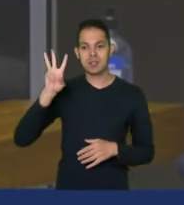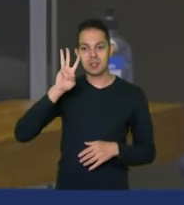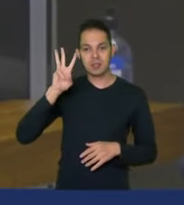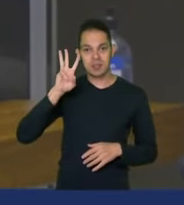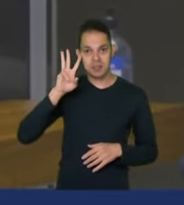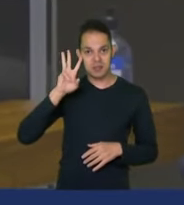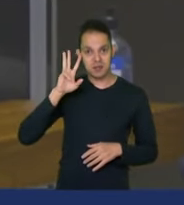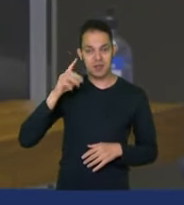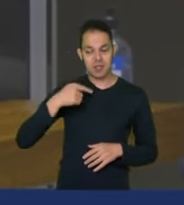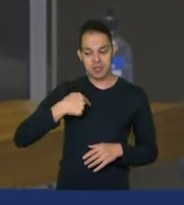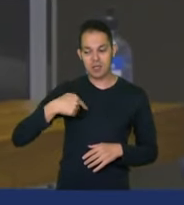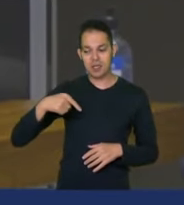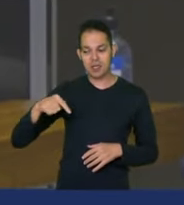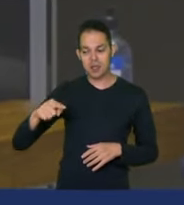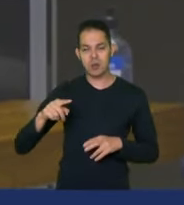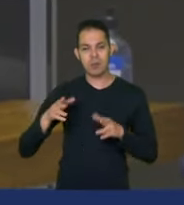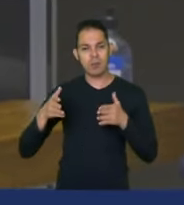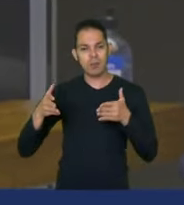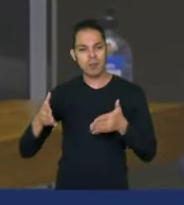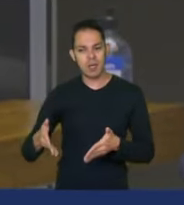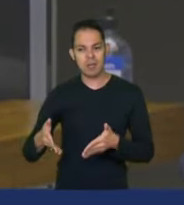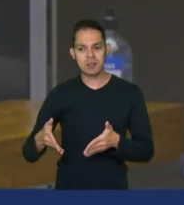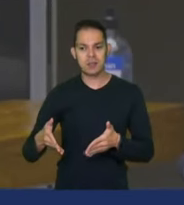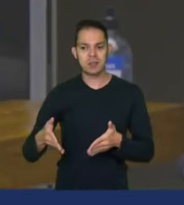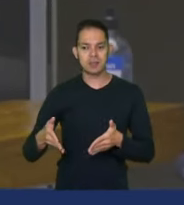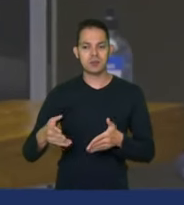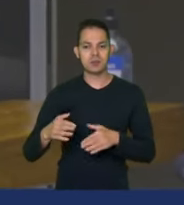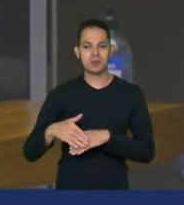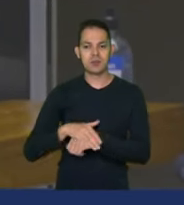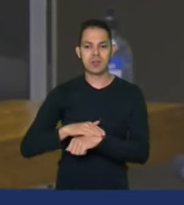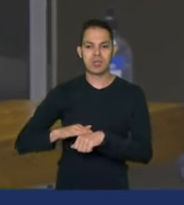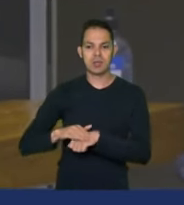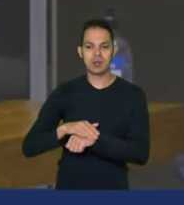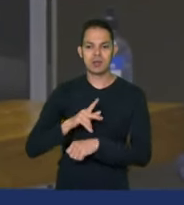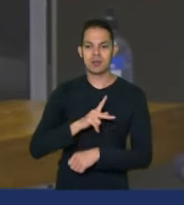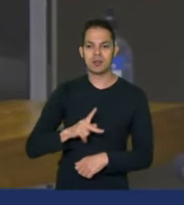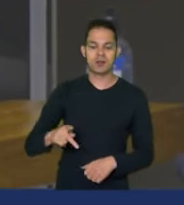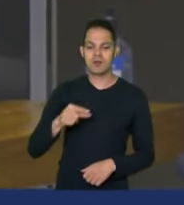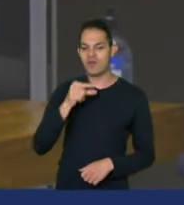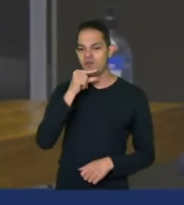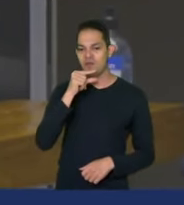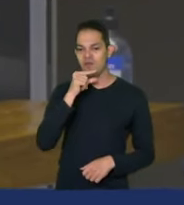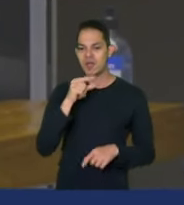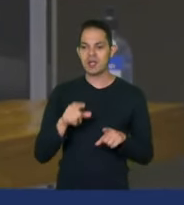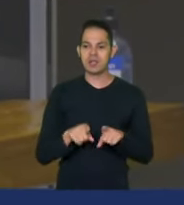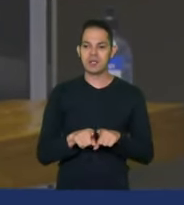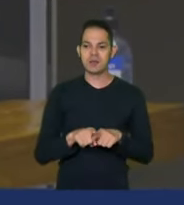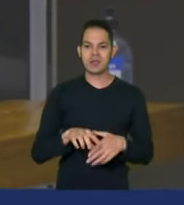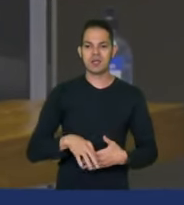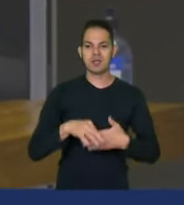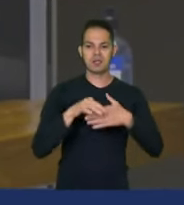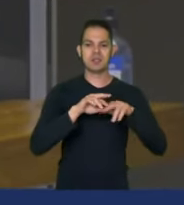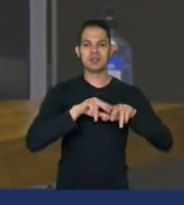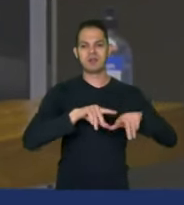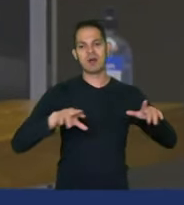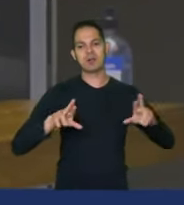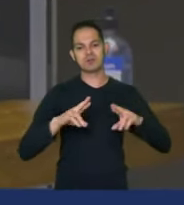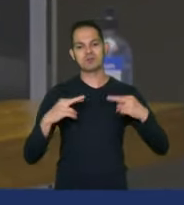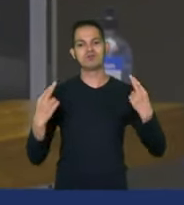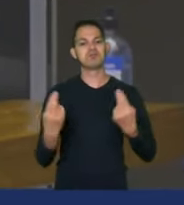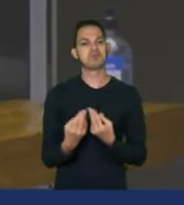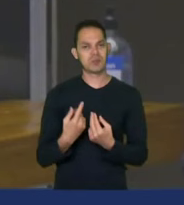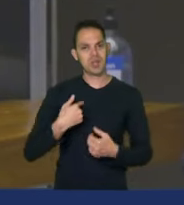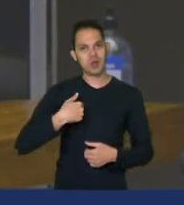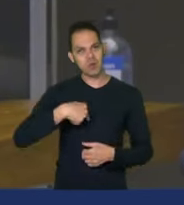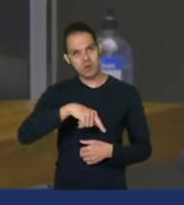oportunidade de participar de uma conversa com o presidente Arthur Lira e com vários líderes, e esta